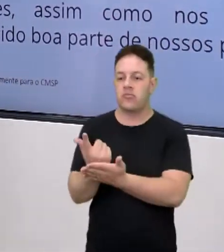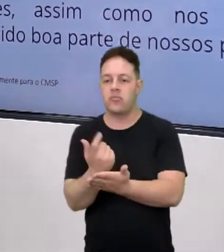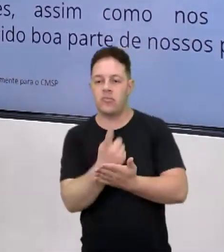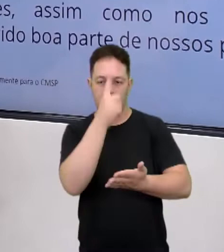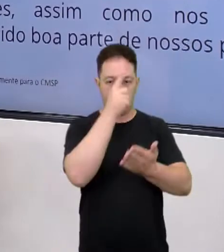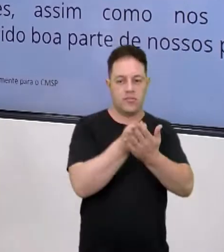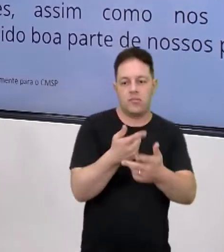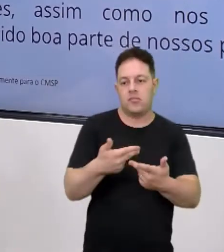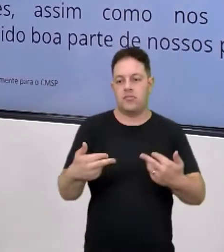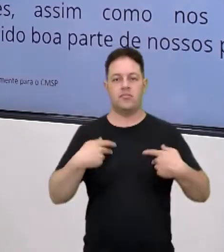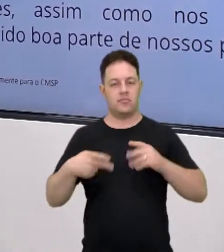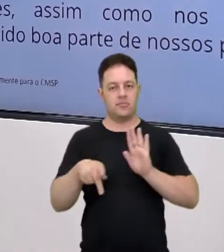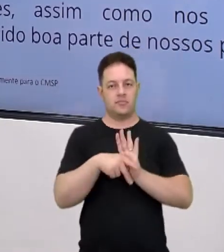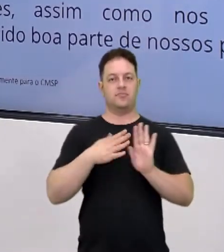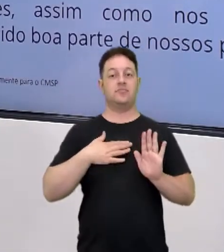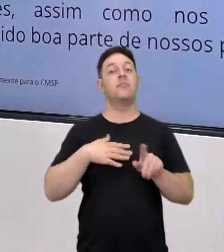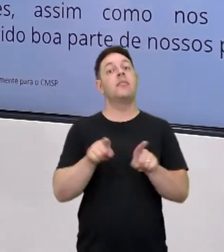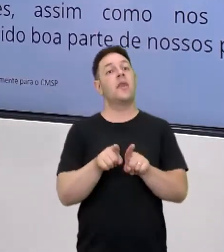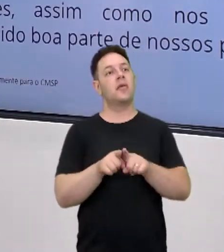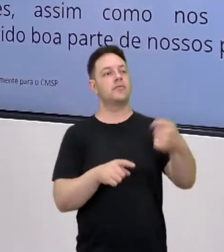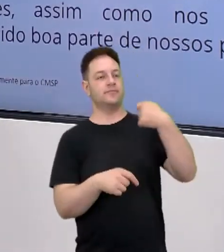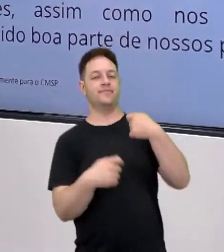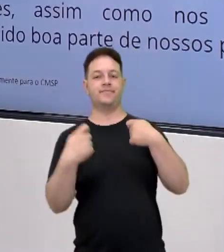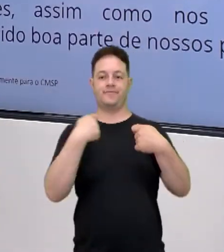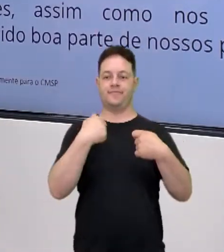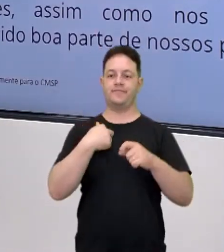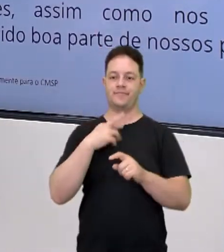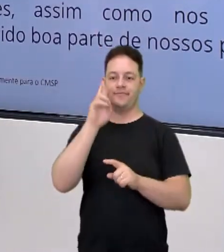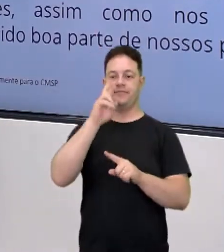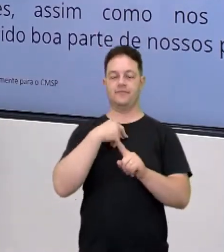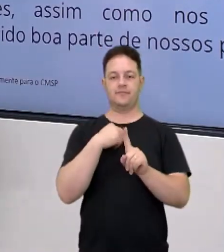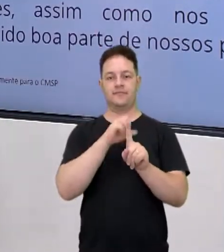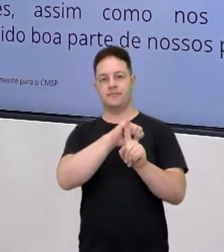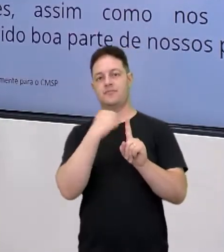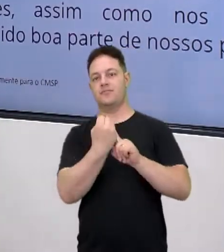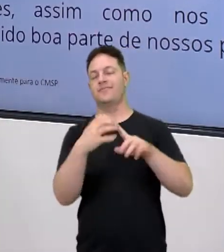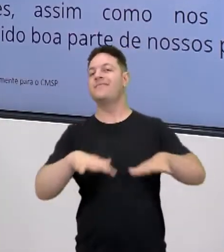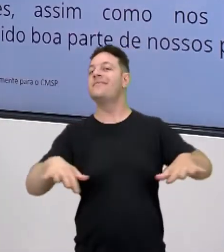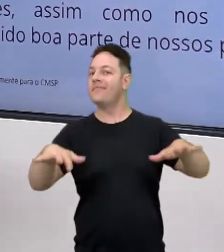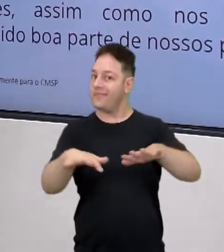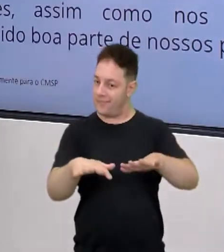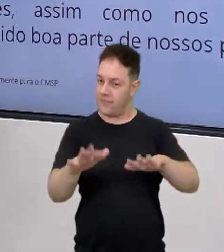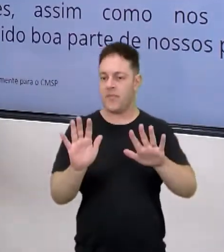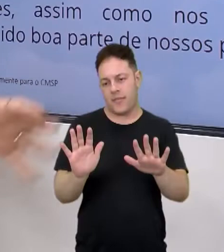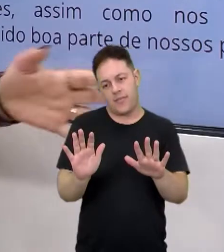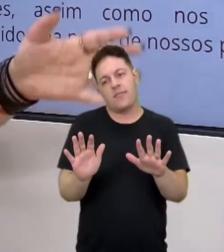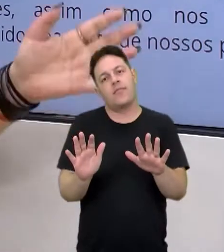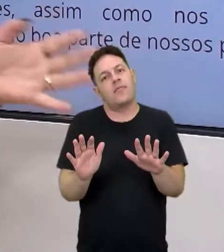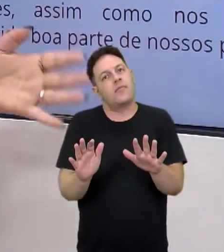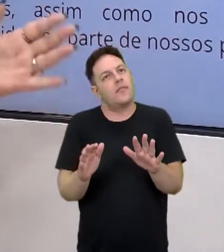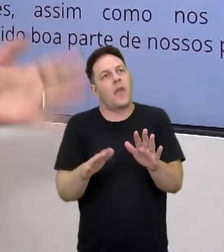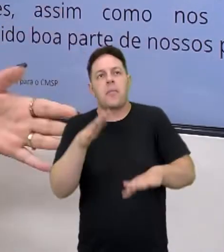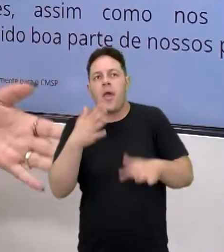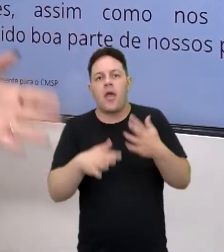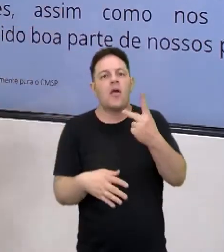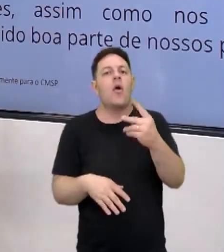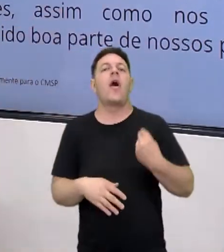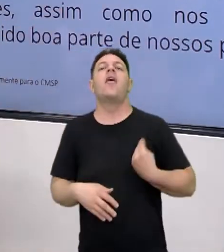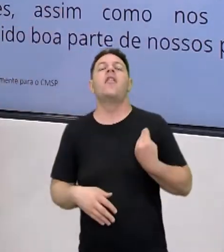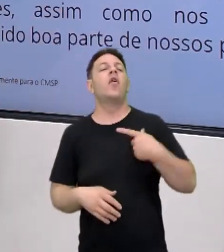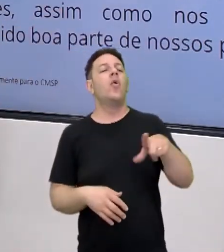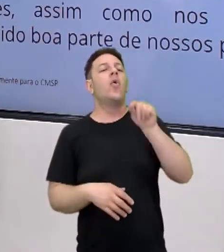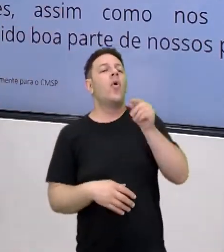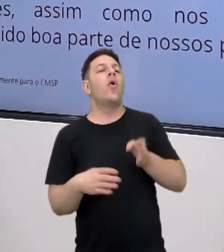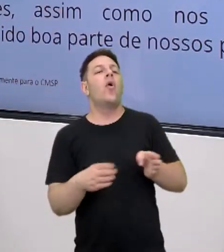E também a gente começa a ser cobrado pelos nossos papéis sociais. E isso vai tanto de o que você vai fazer da sua vida